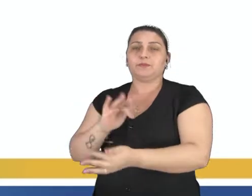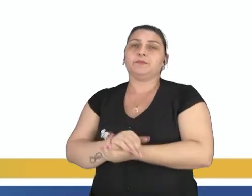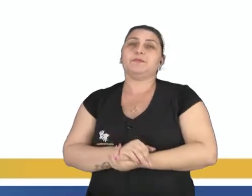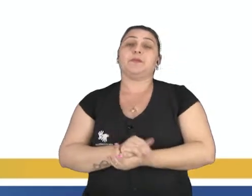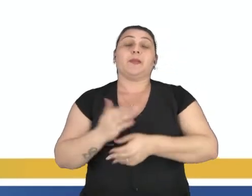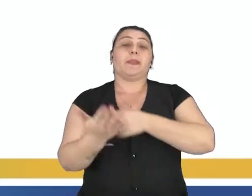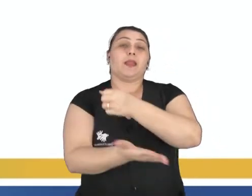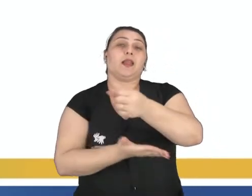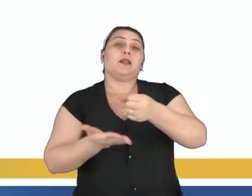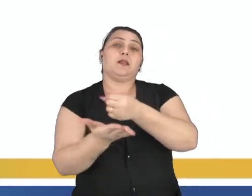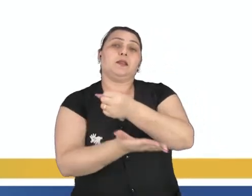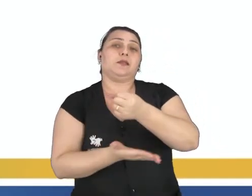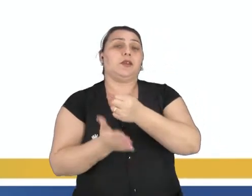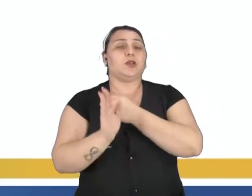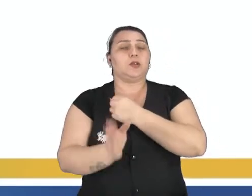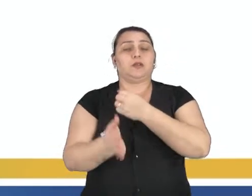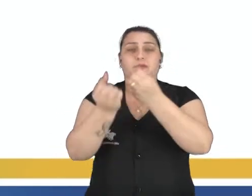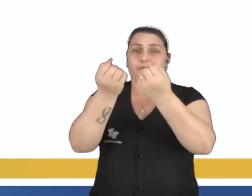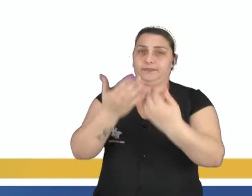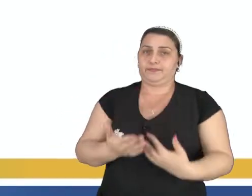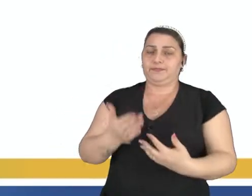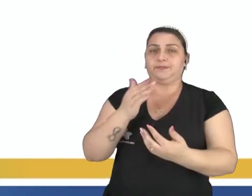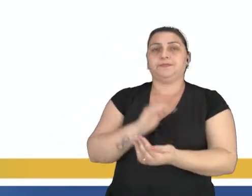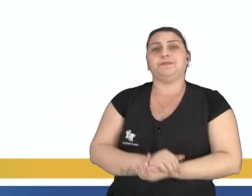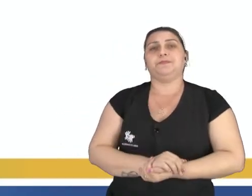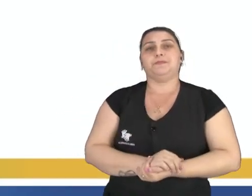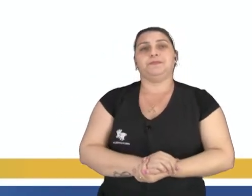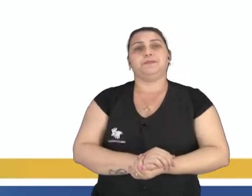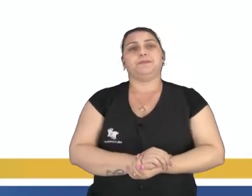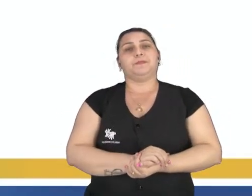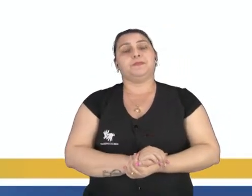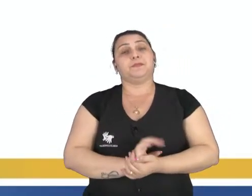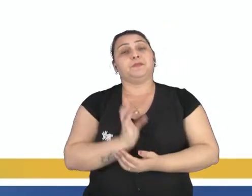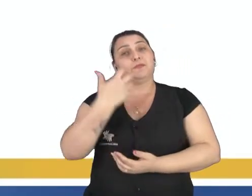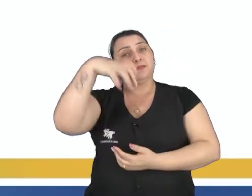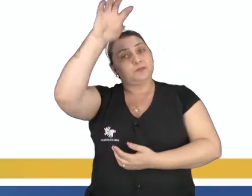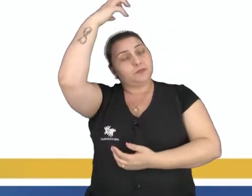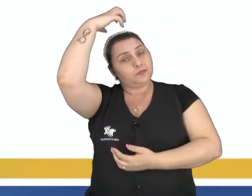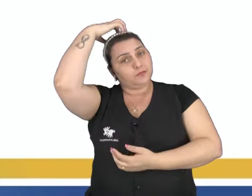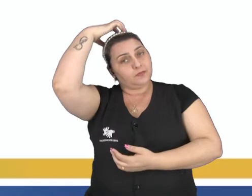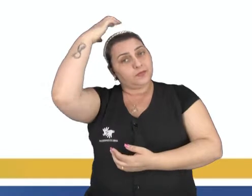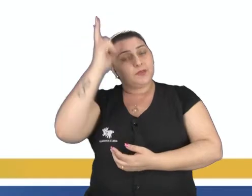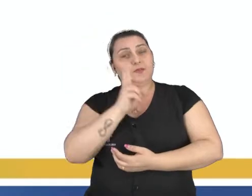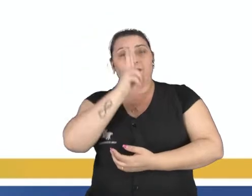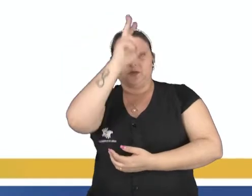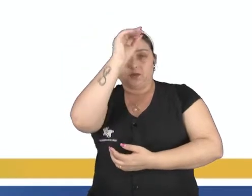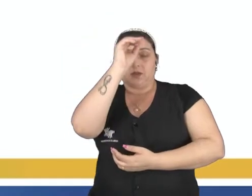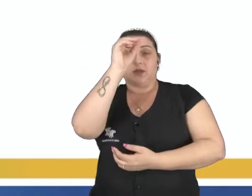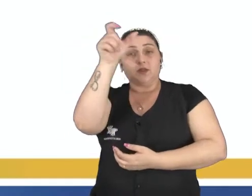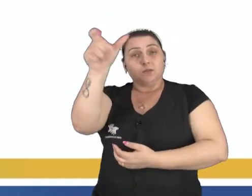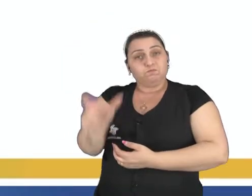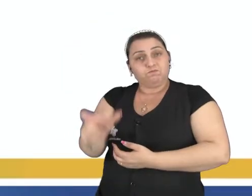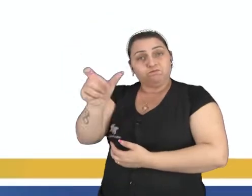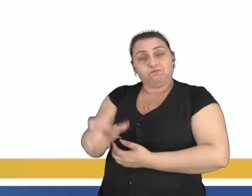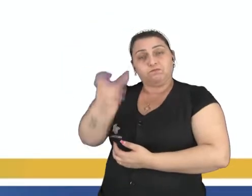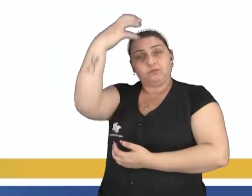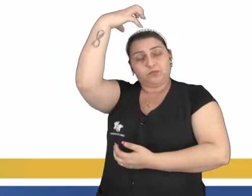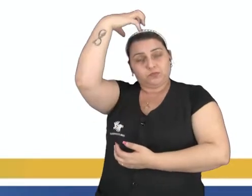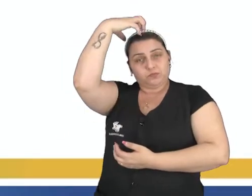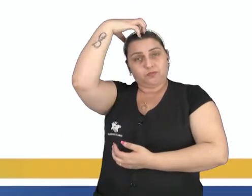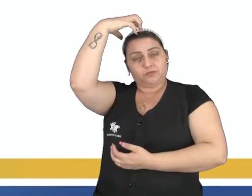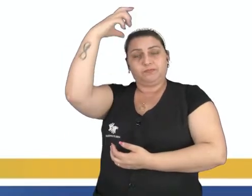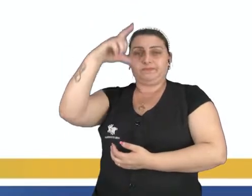Então, basicamente, é aquilo que a gente falou, certo? Essa centralização monárquica, ela vai dar poder aos reis, então os reis eles vão passar